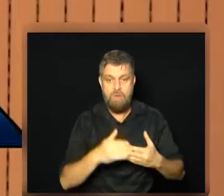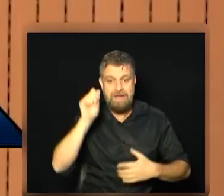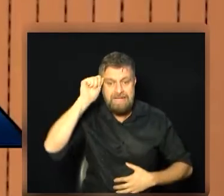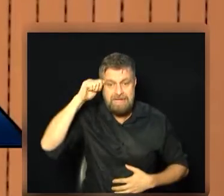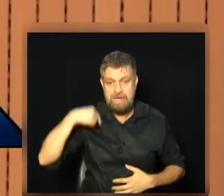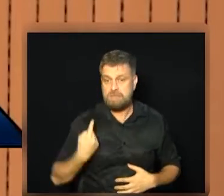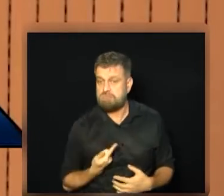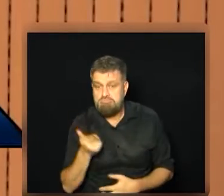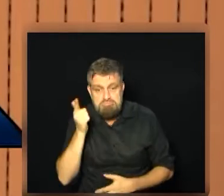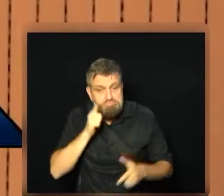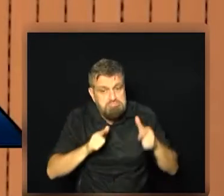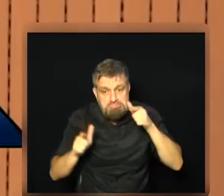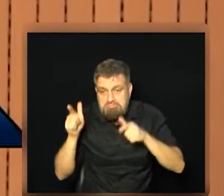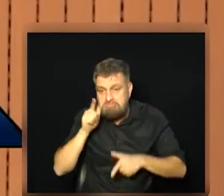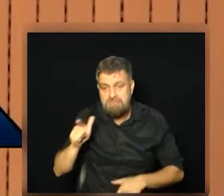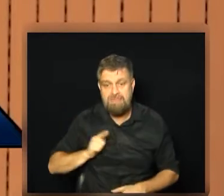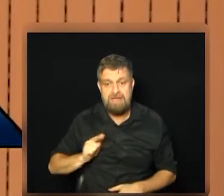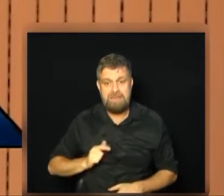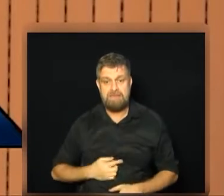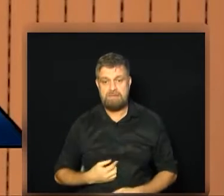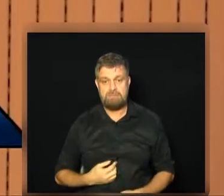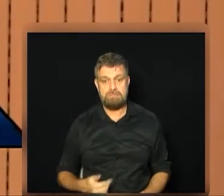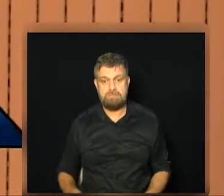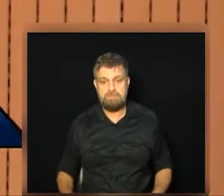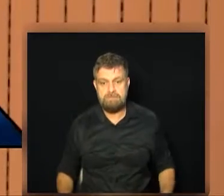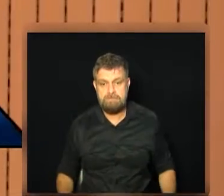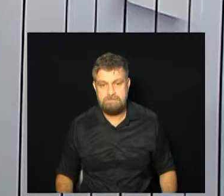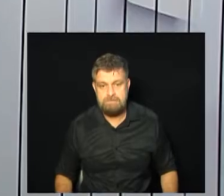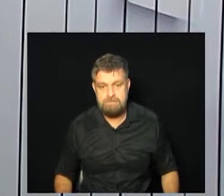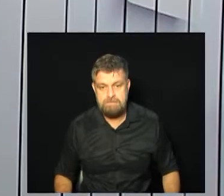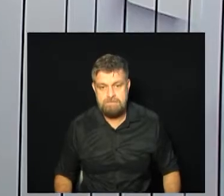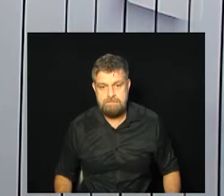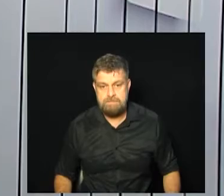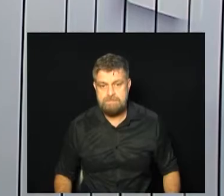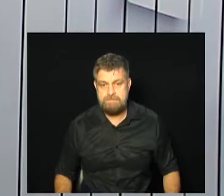não conseguimos ter esse privilégio.